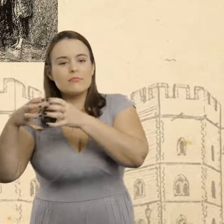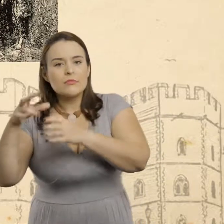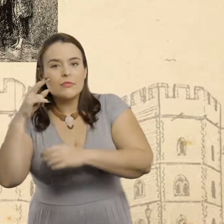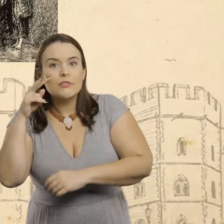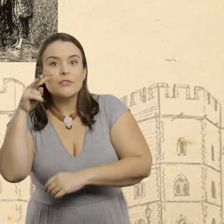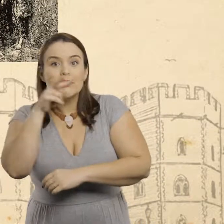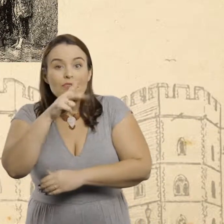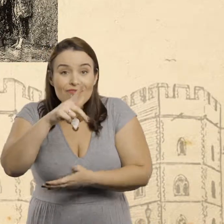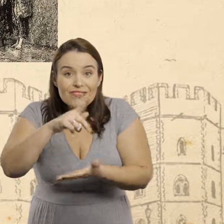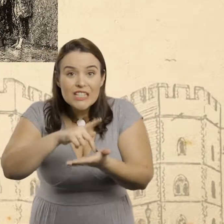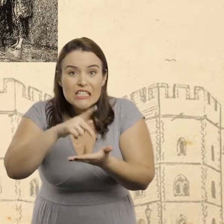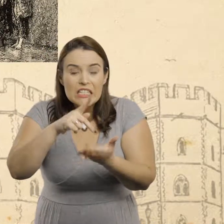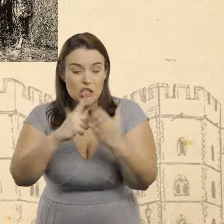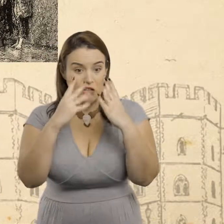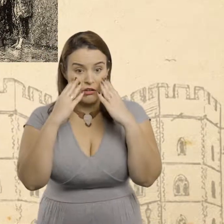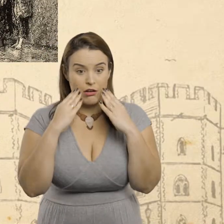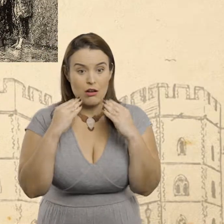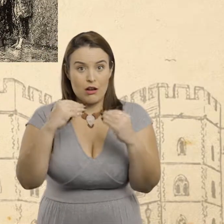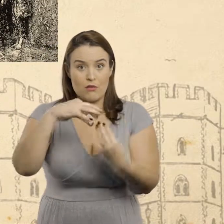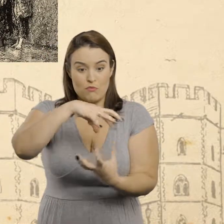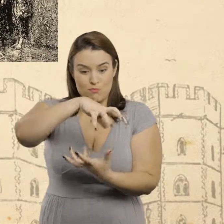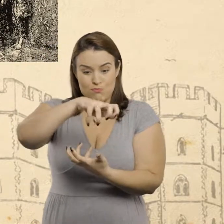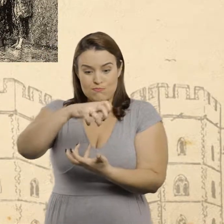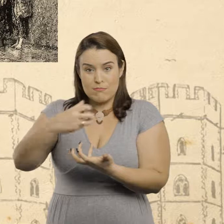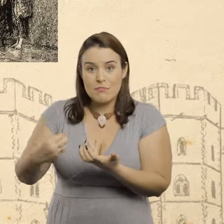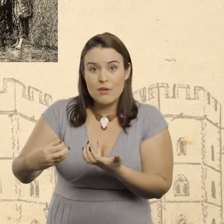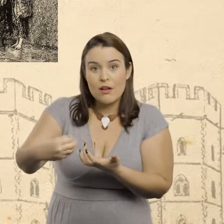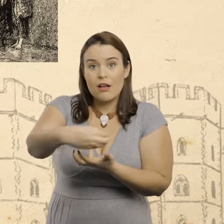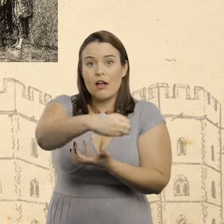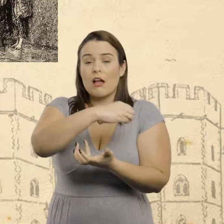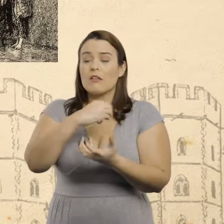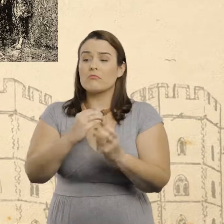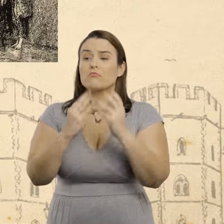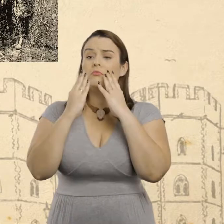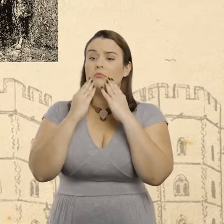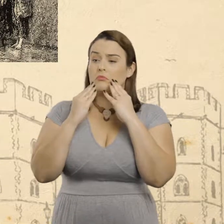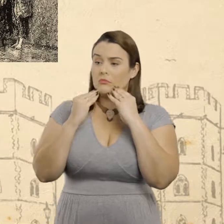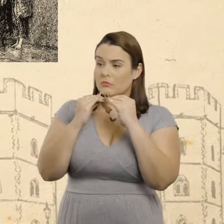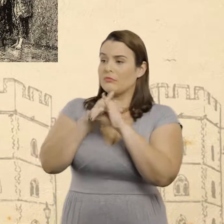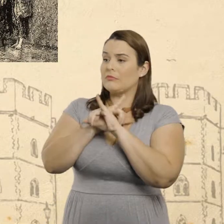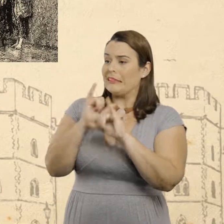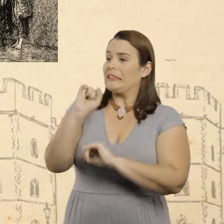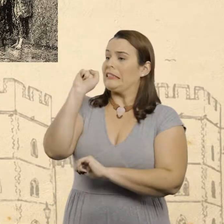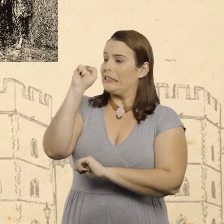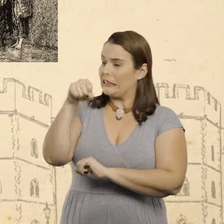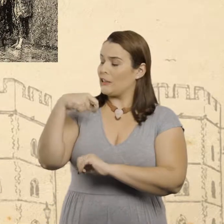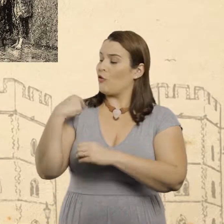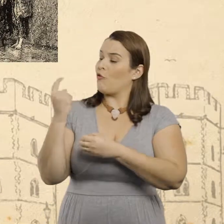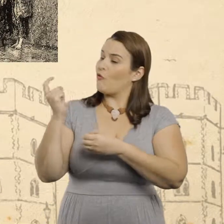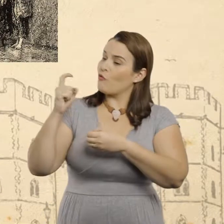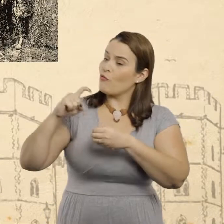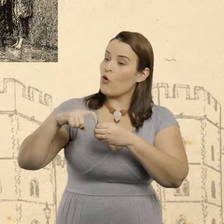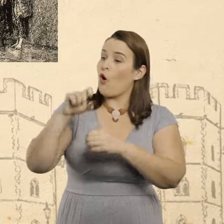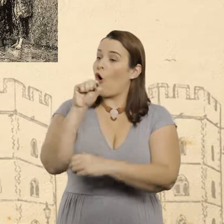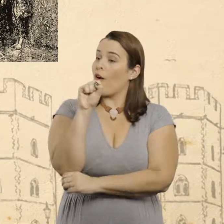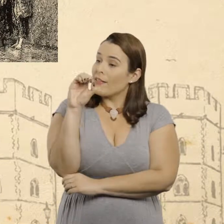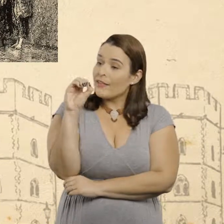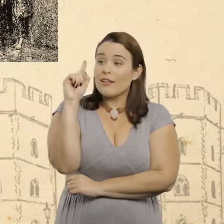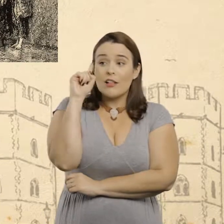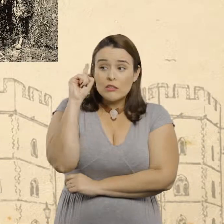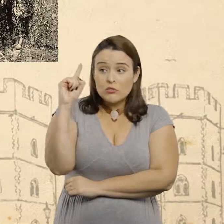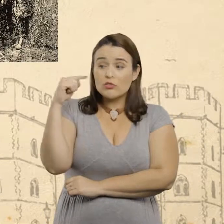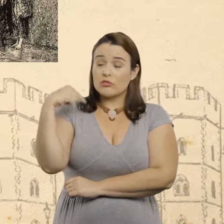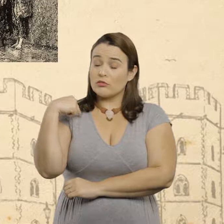era verdade que Phileas Fogg daria a volta ao mundo. Phileas Fogg disse que sim. Ele repetiu que iria voltar em 80 dias